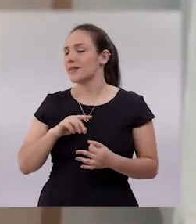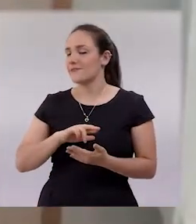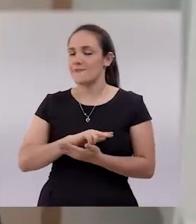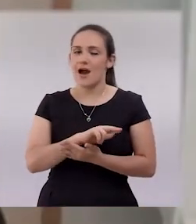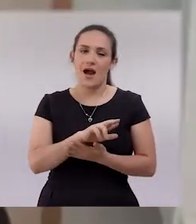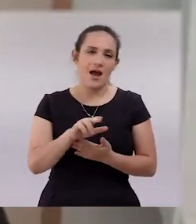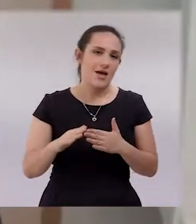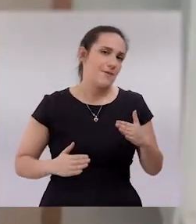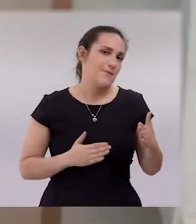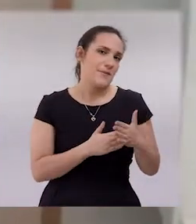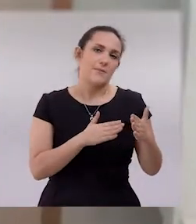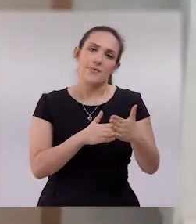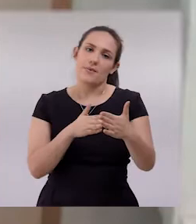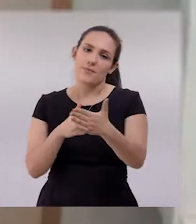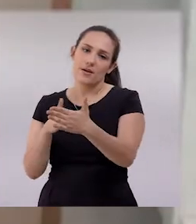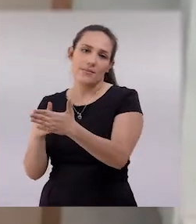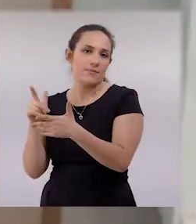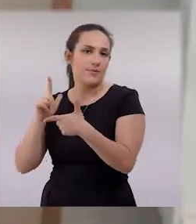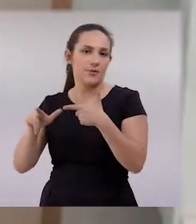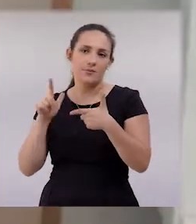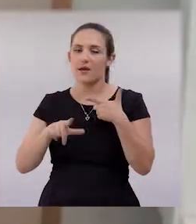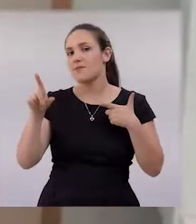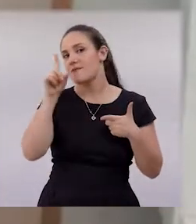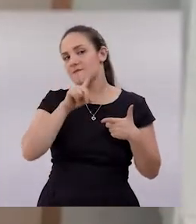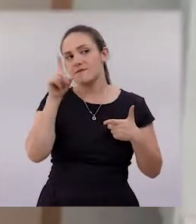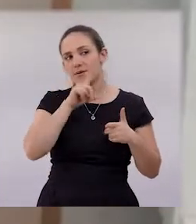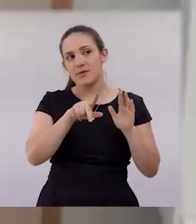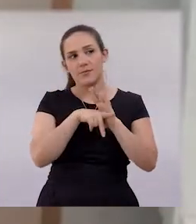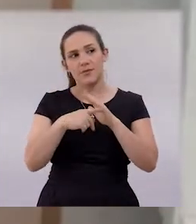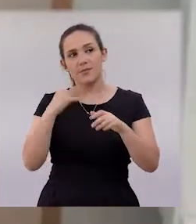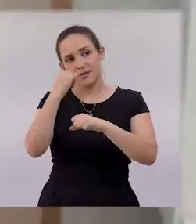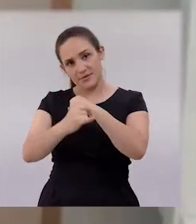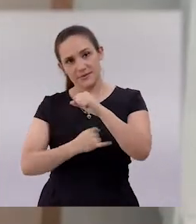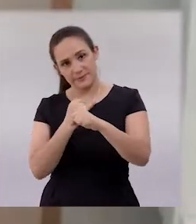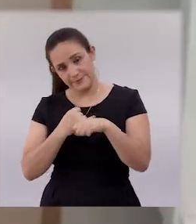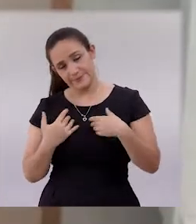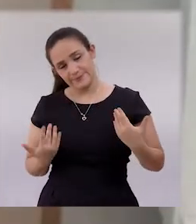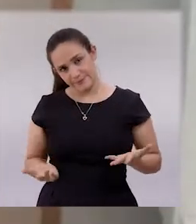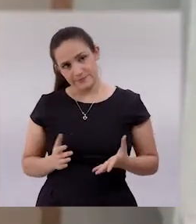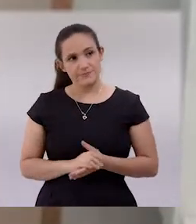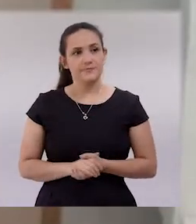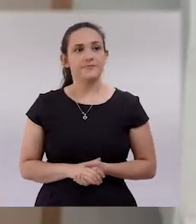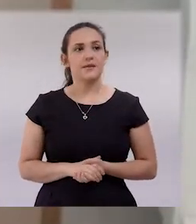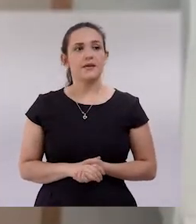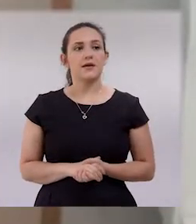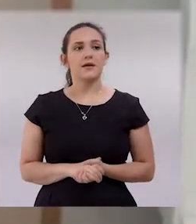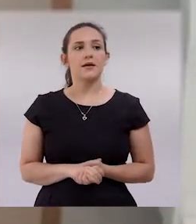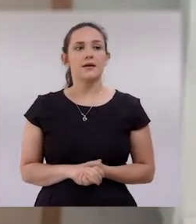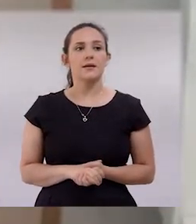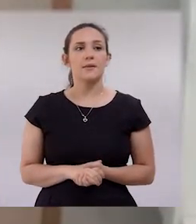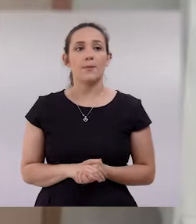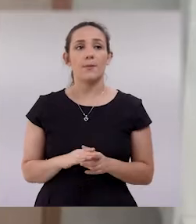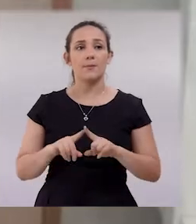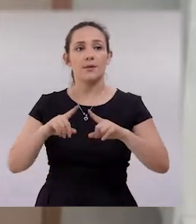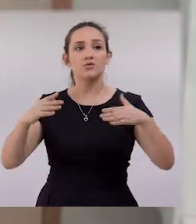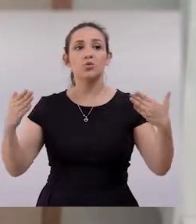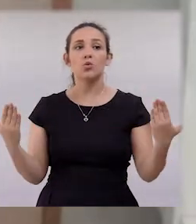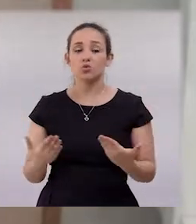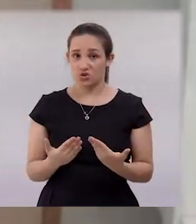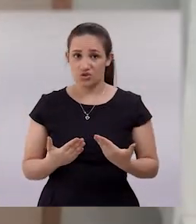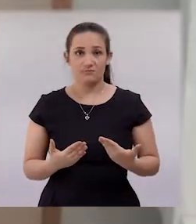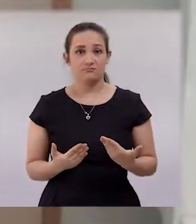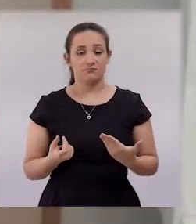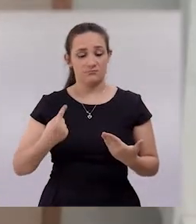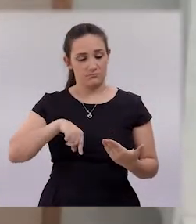existem diversos problemas relacionados à internet. Mas, hoje, a gente